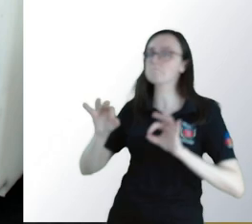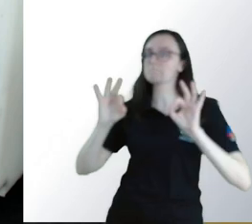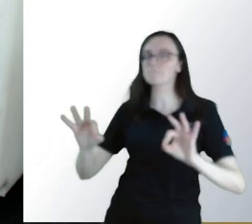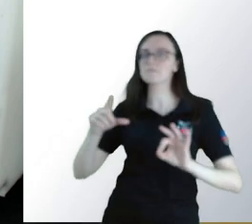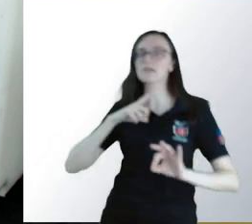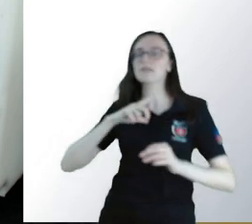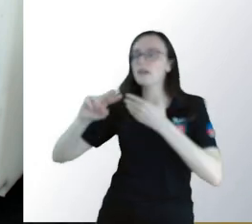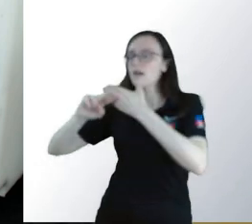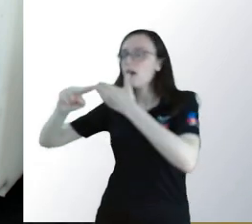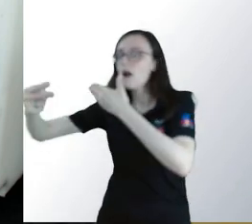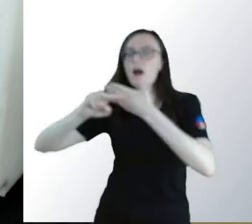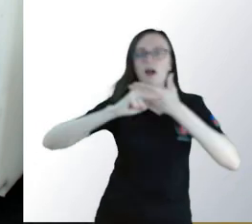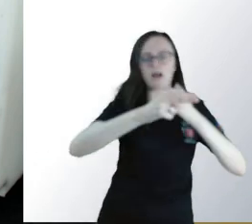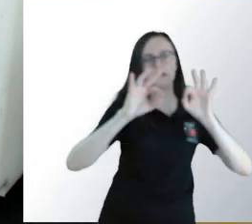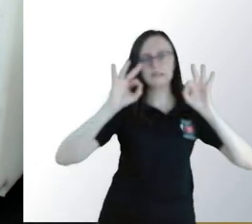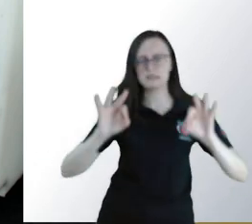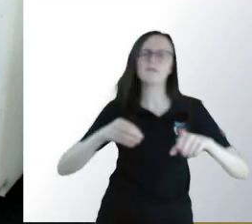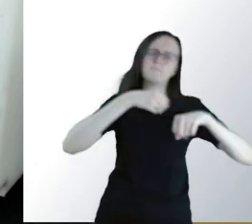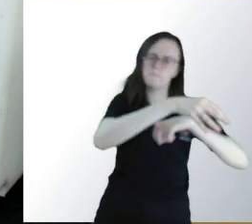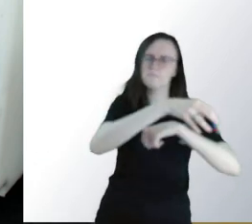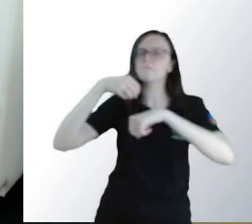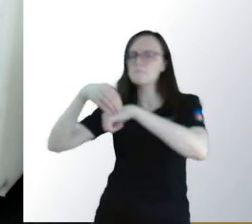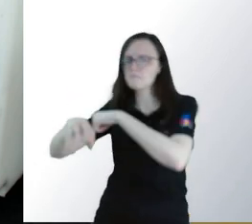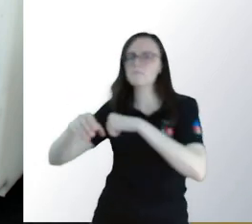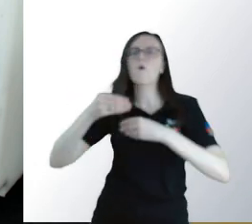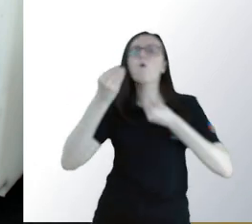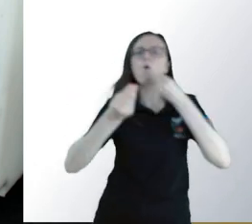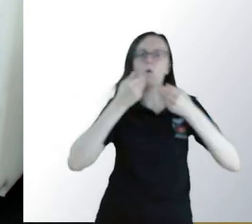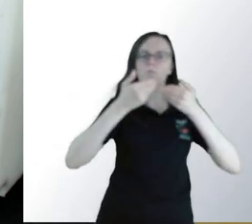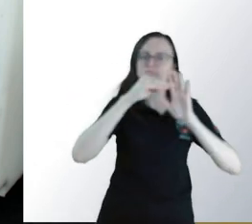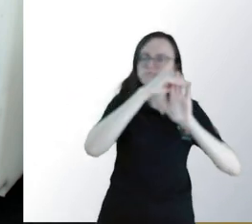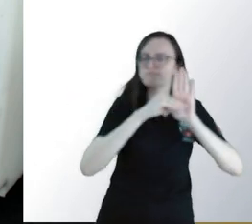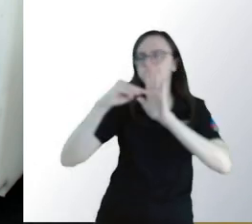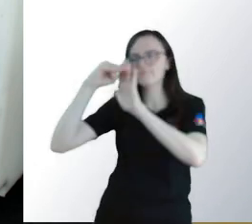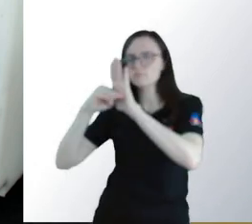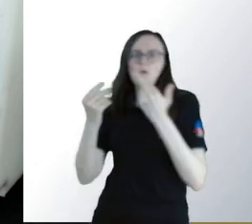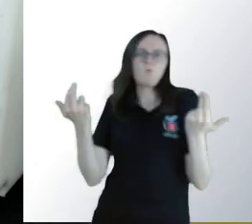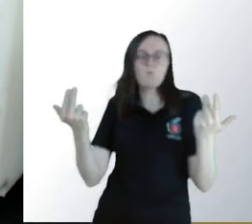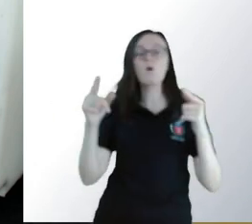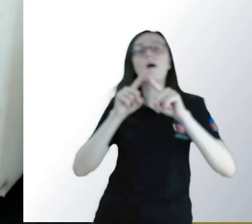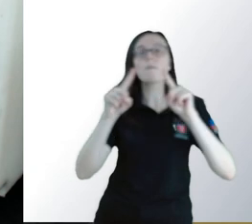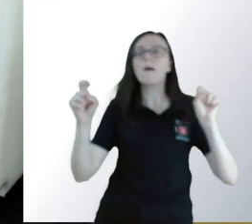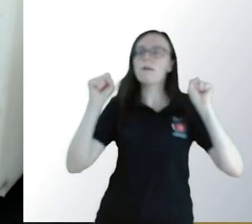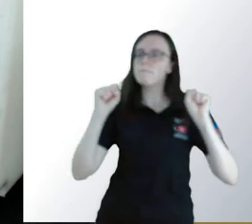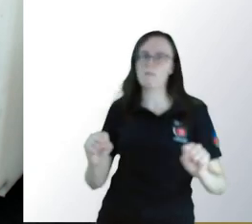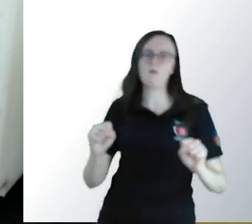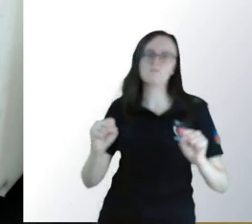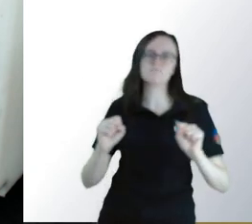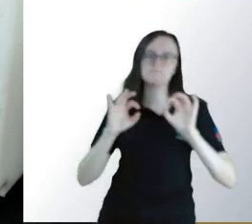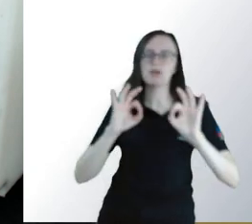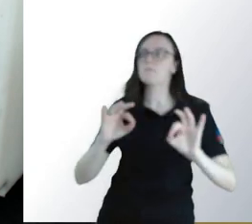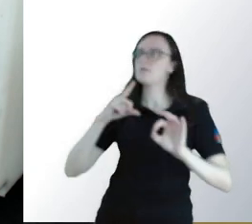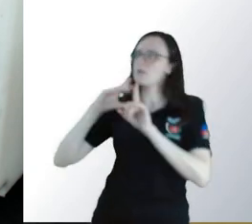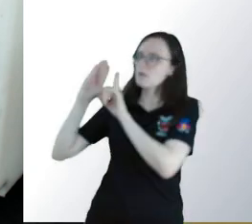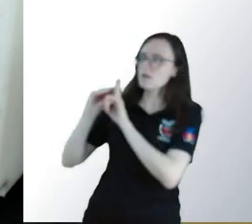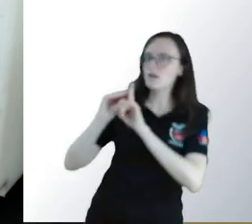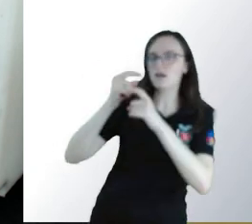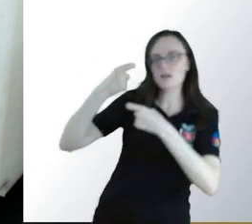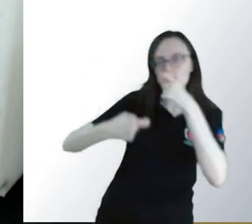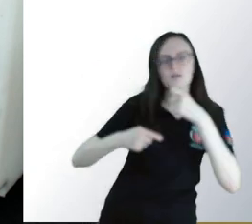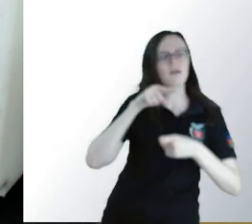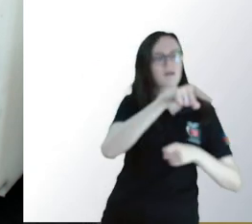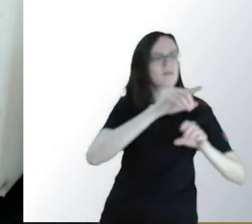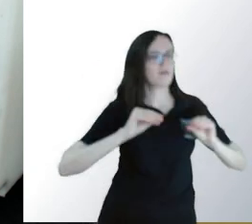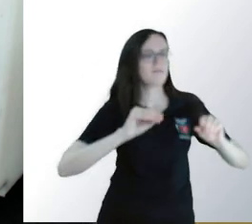pena aplicada. As condutas também, né? As condutas, mesmo que inicialmente possa configurar um assédio por se tratar